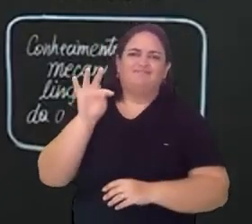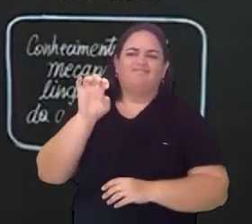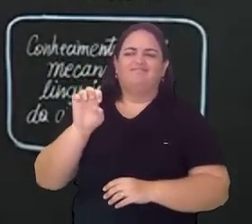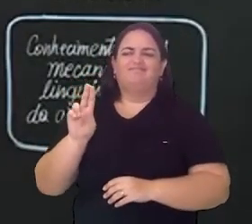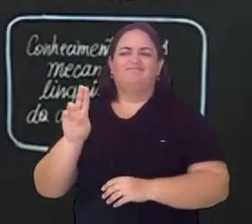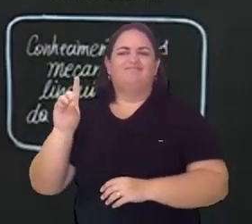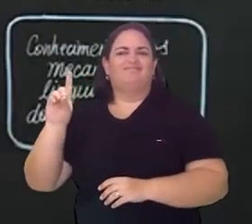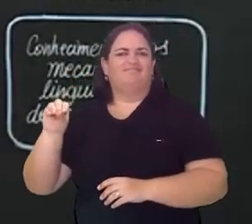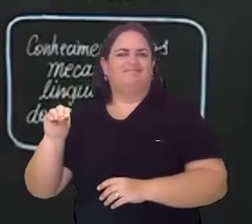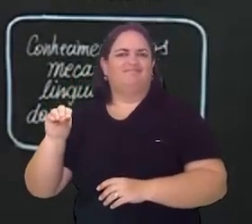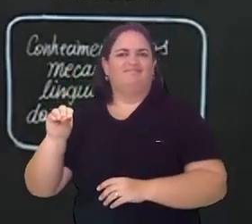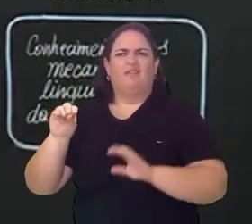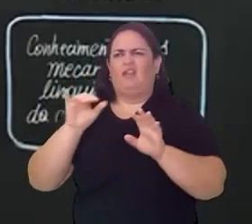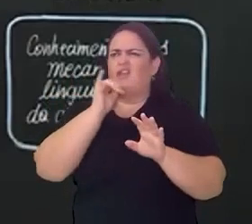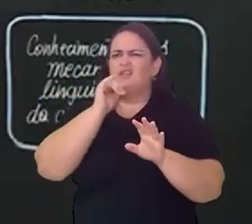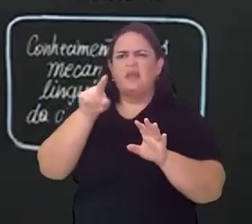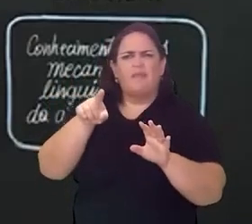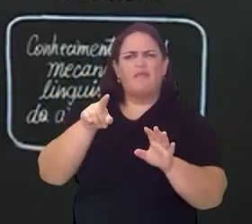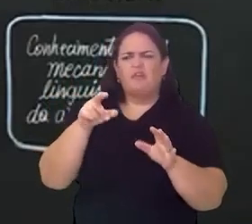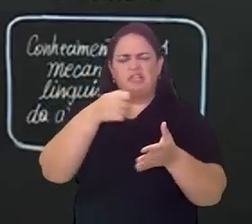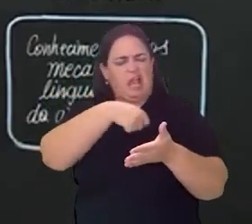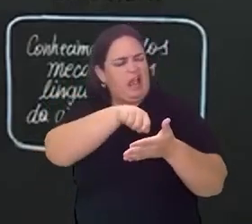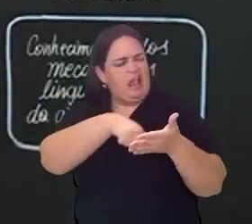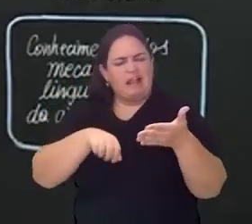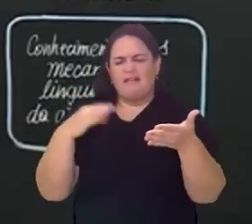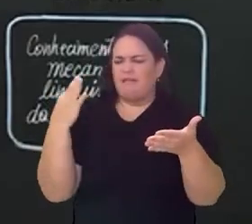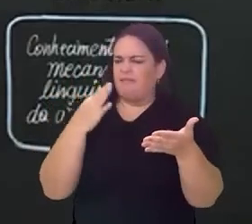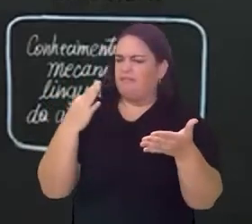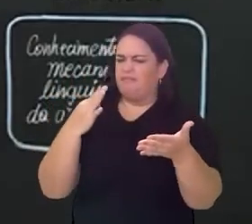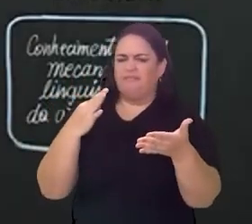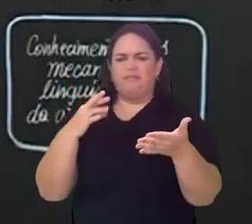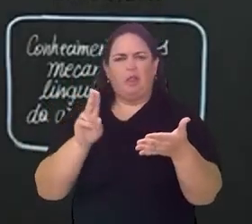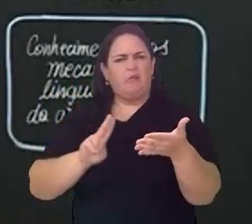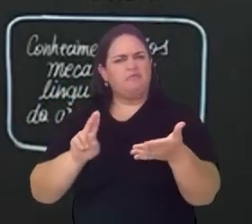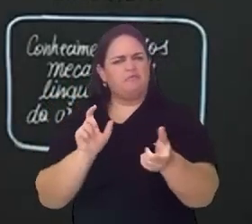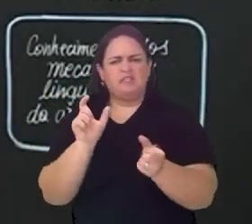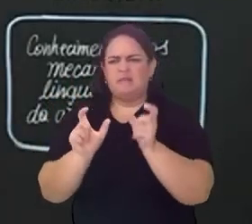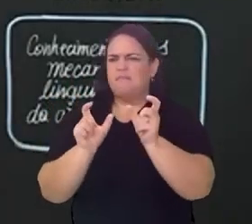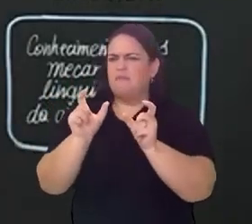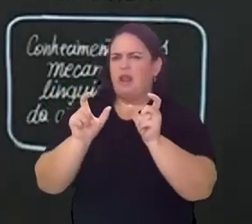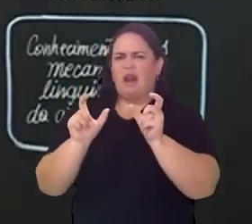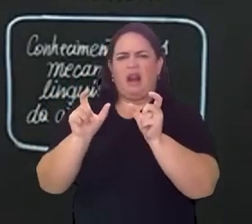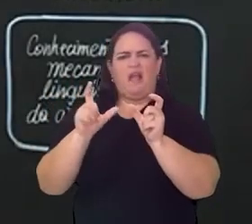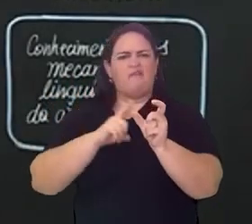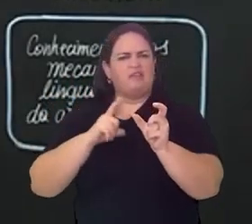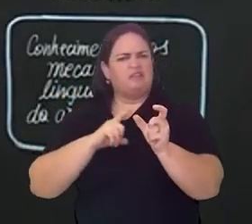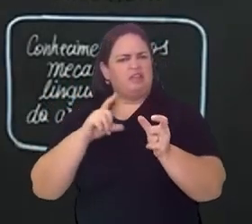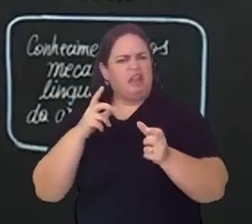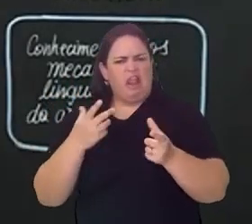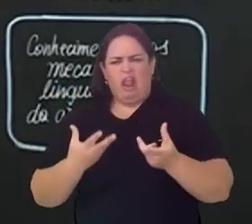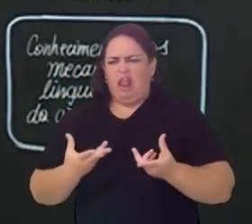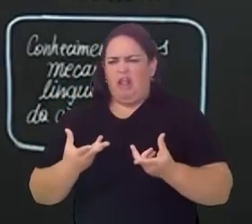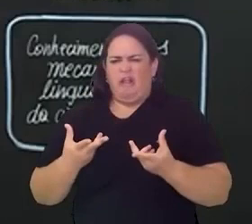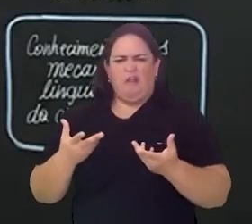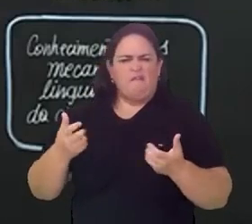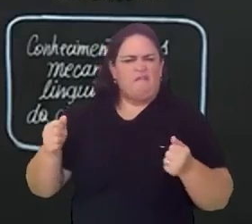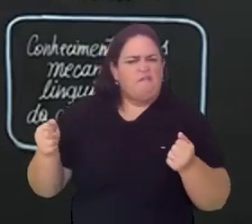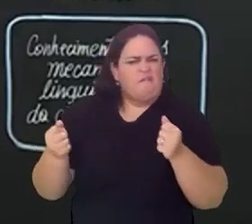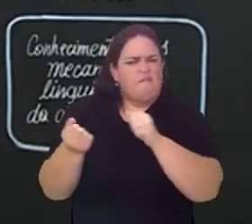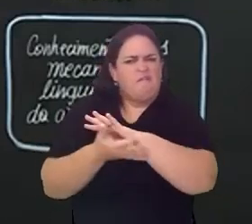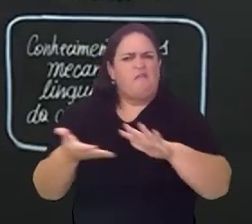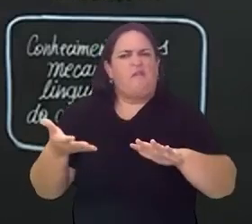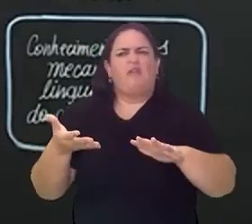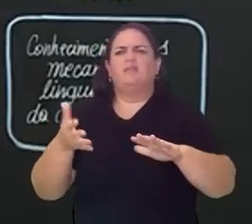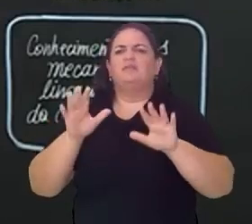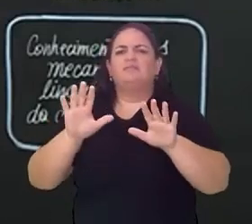adianta você ser um excelente escritor, ter excelentes recursos para utilizar na sua escrita e não conseguir dar conta do